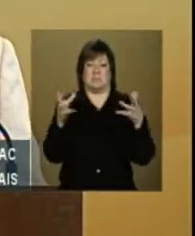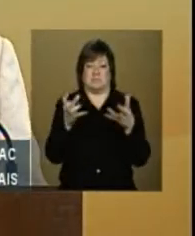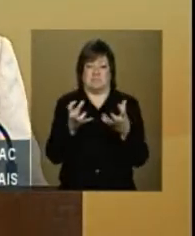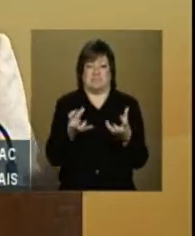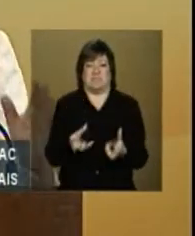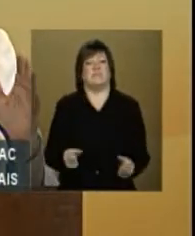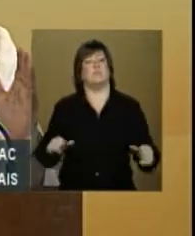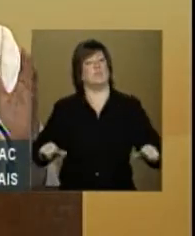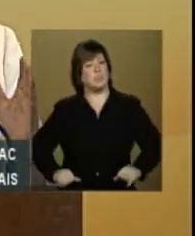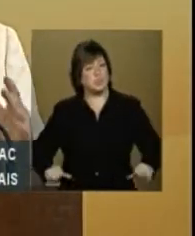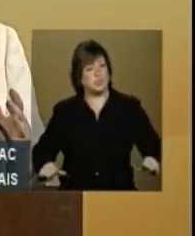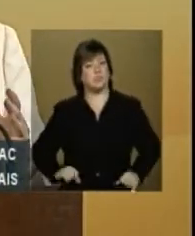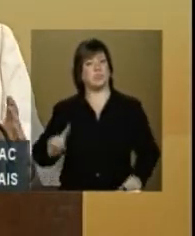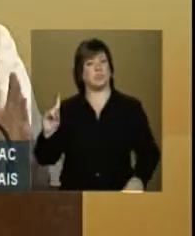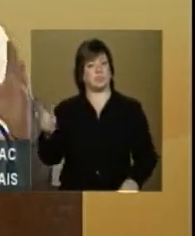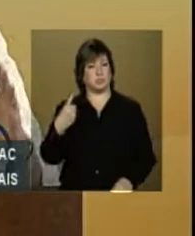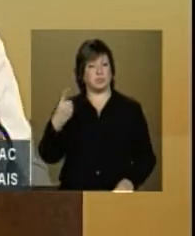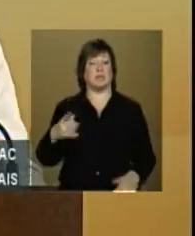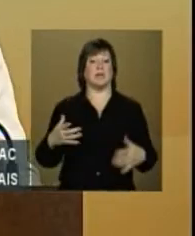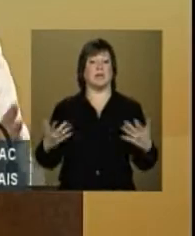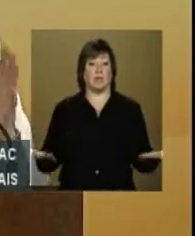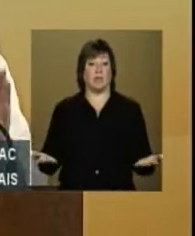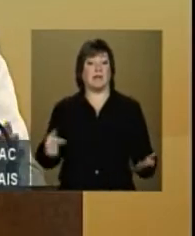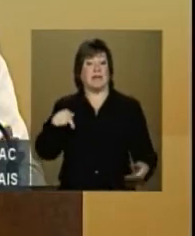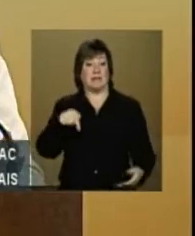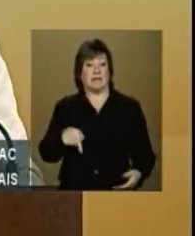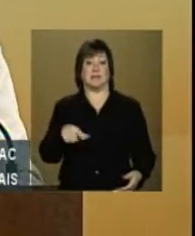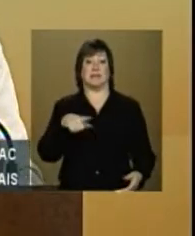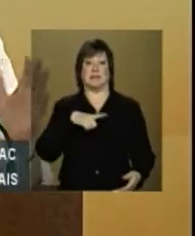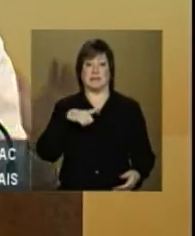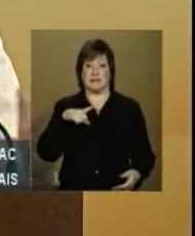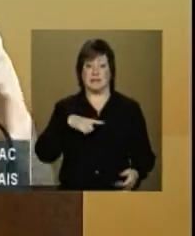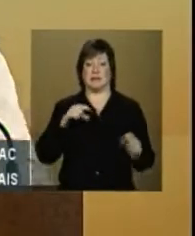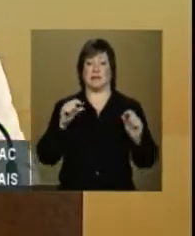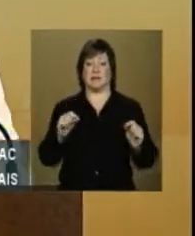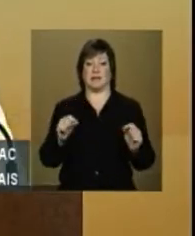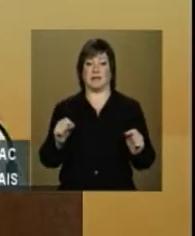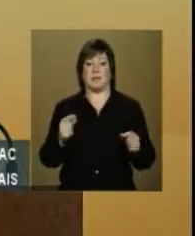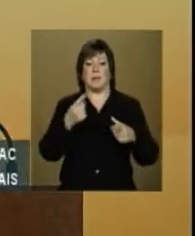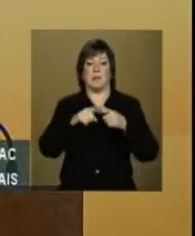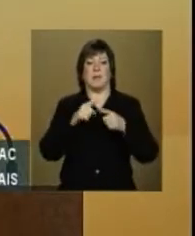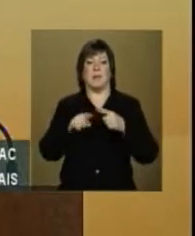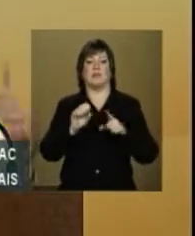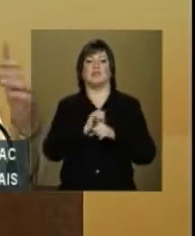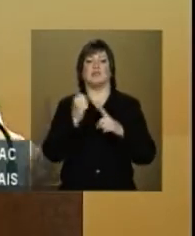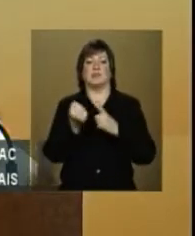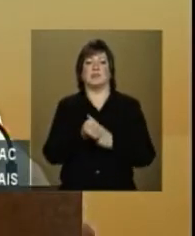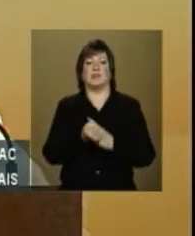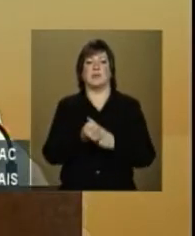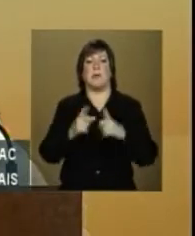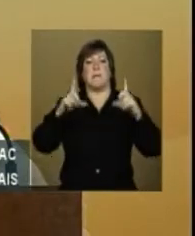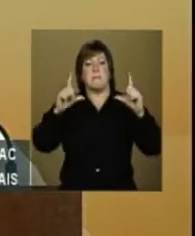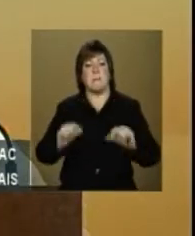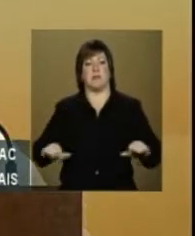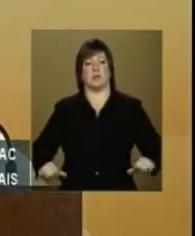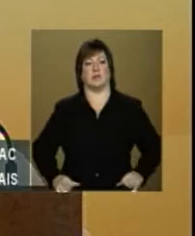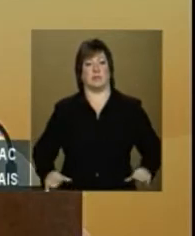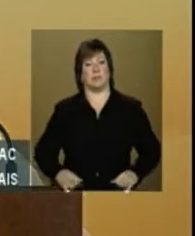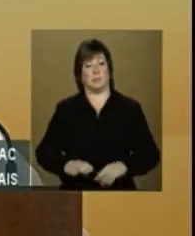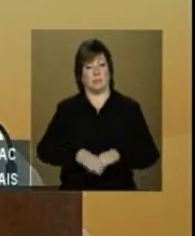é, tem efeitos sociais muito menos danosos, porque é uma rede de